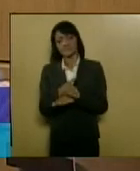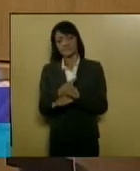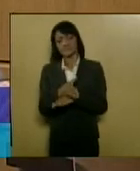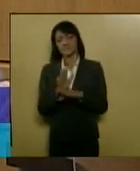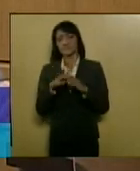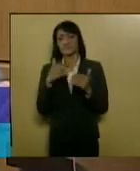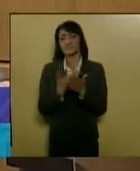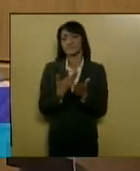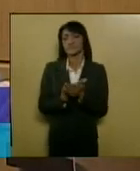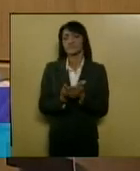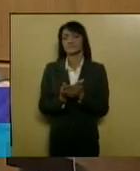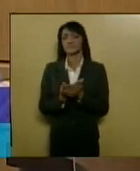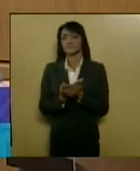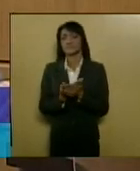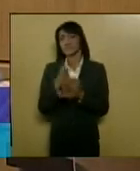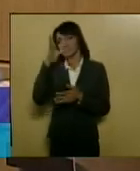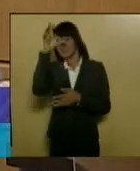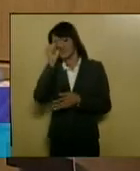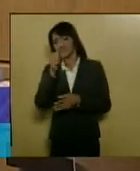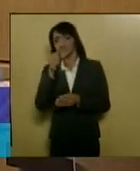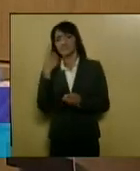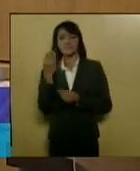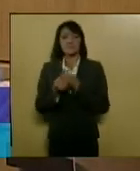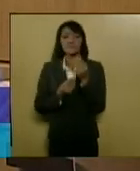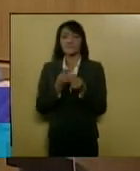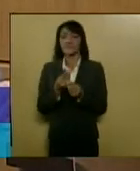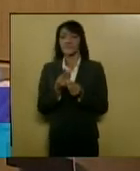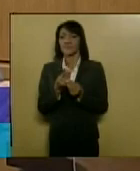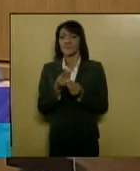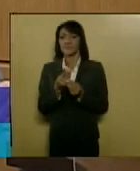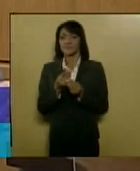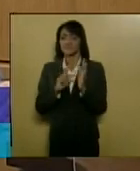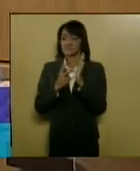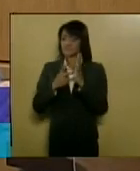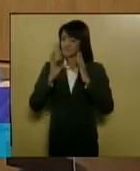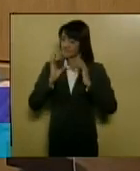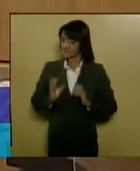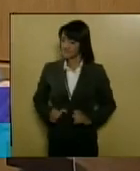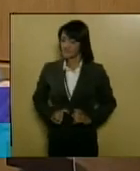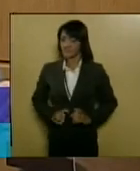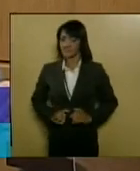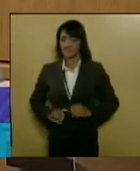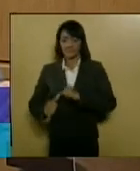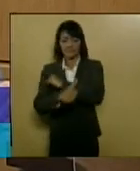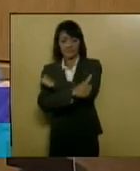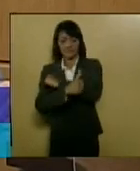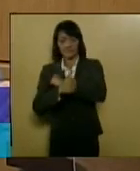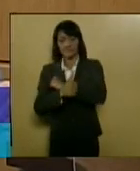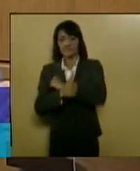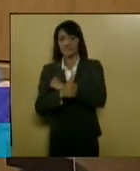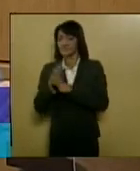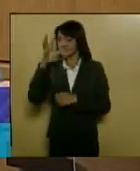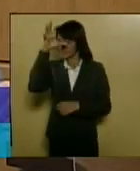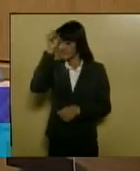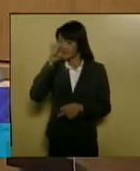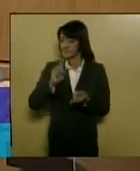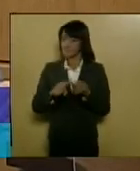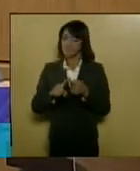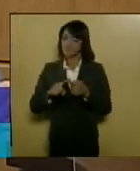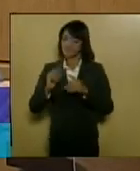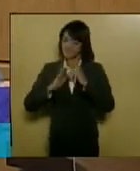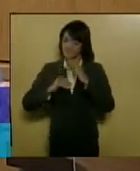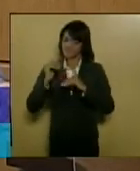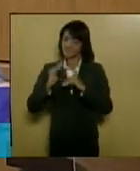aula, aprendendo o que é civismo, tendo o que é ética, o que é moral, o que é... aprendendo também até uma